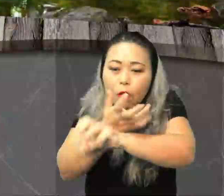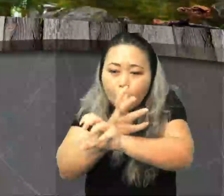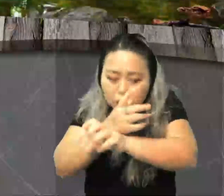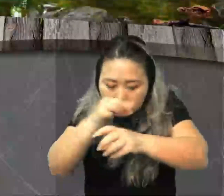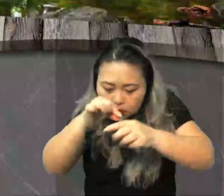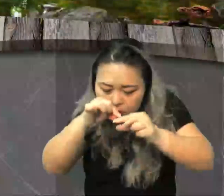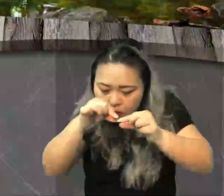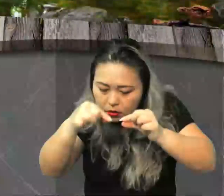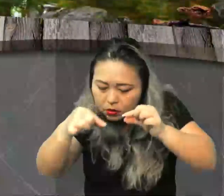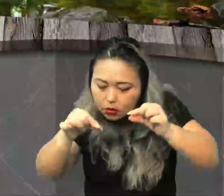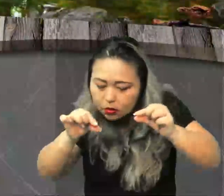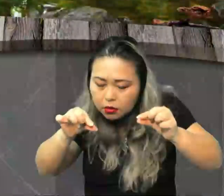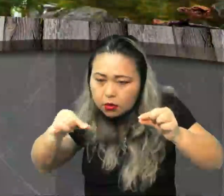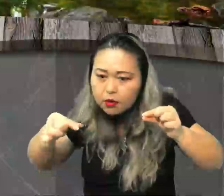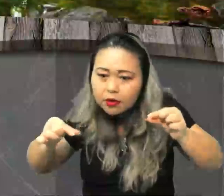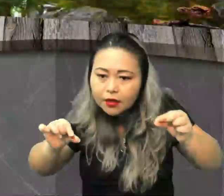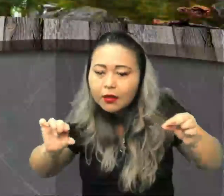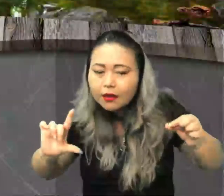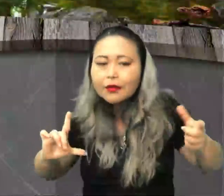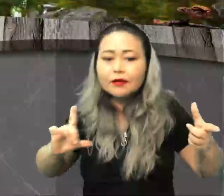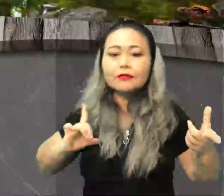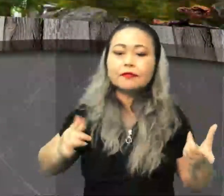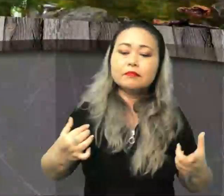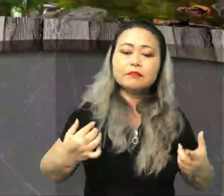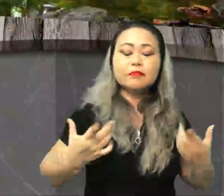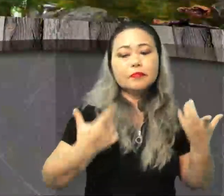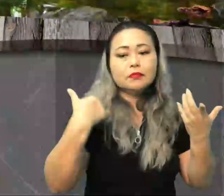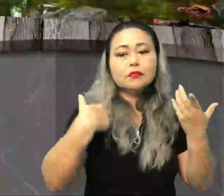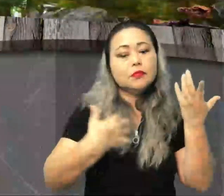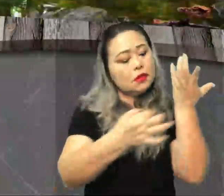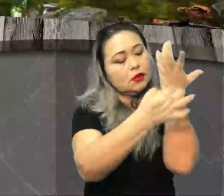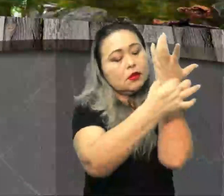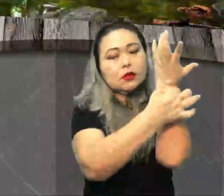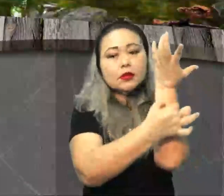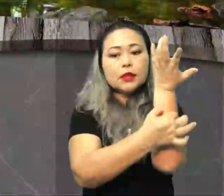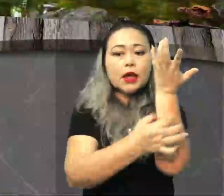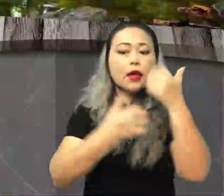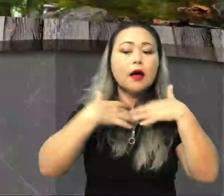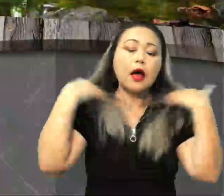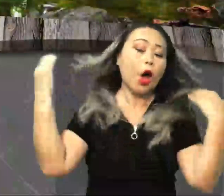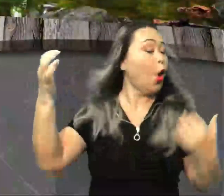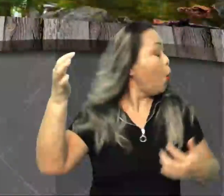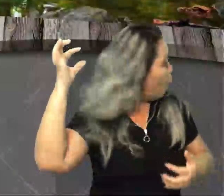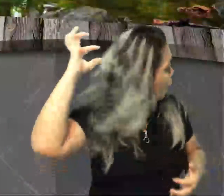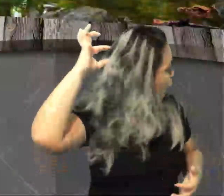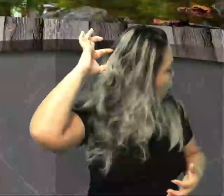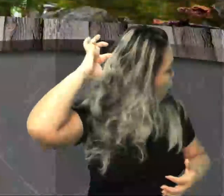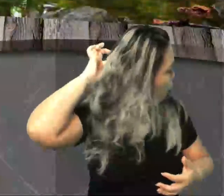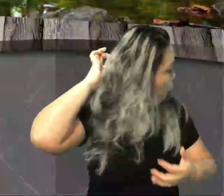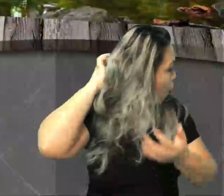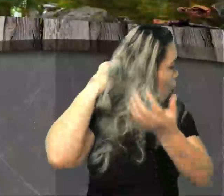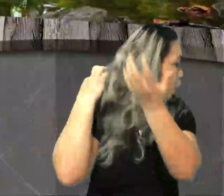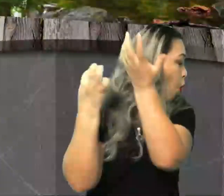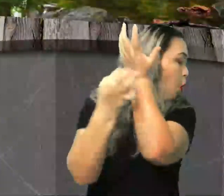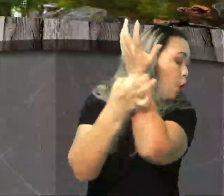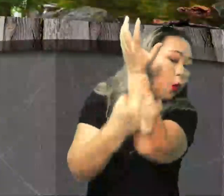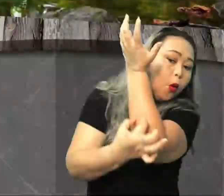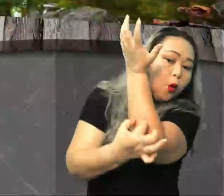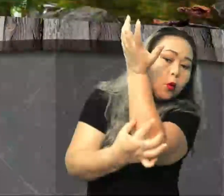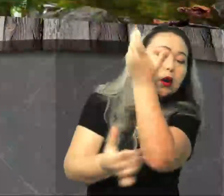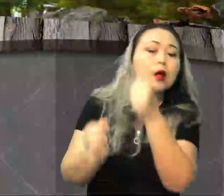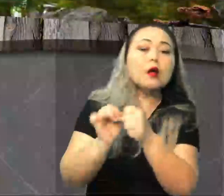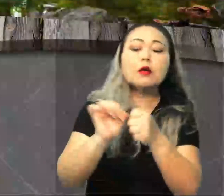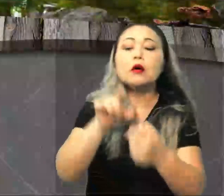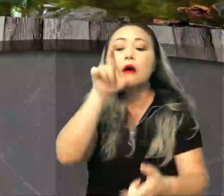né? Tá? Que compõem aí a coluna. Então, ela é um animal vertebrado. Os anfíbios,